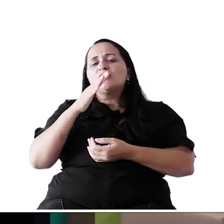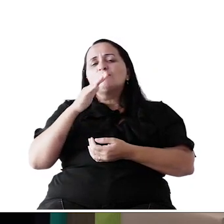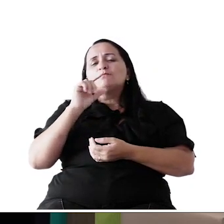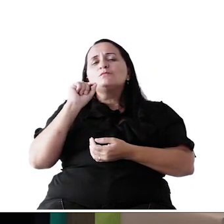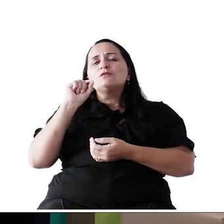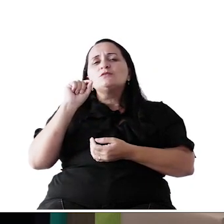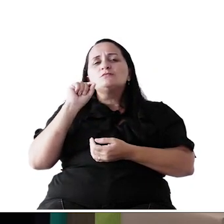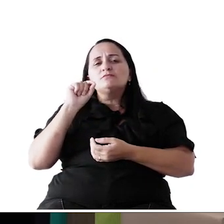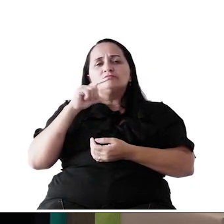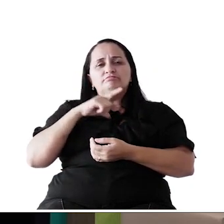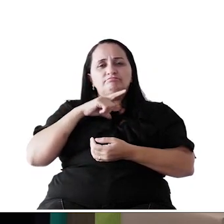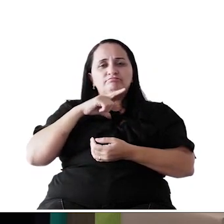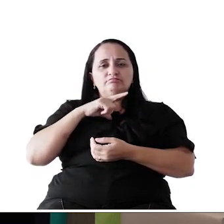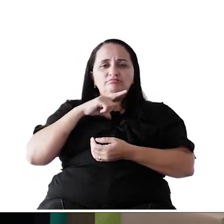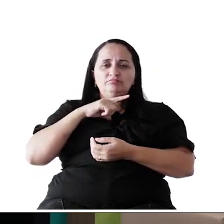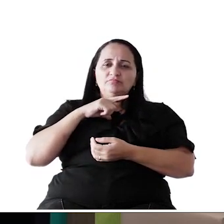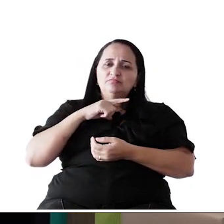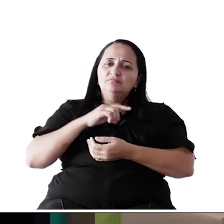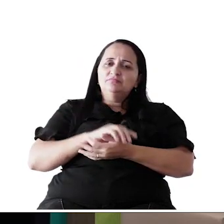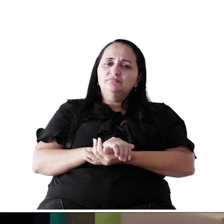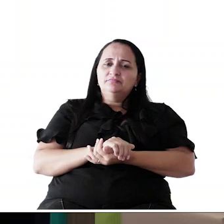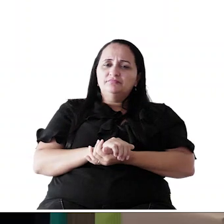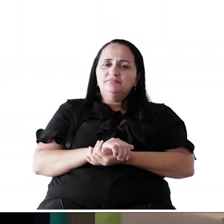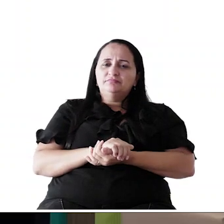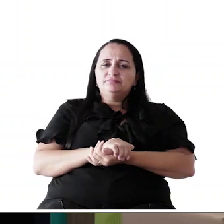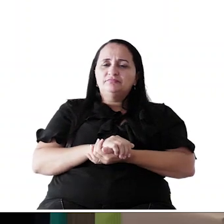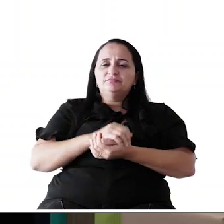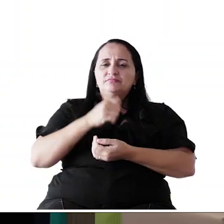nós vamos ter uma quantidade de